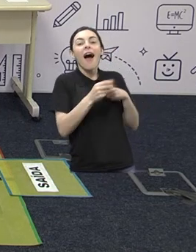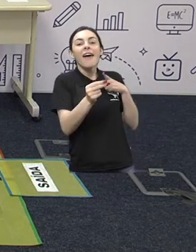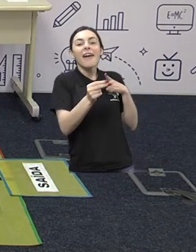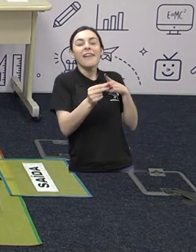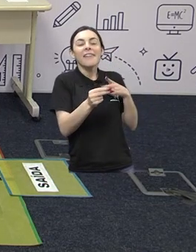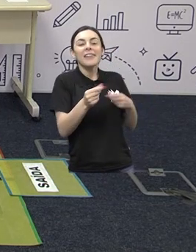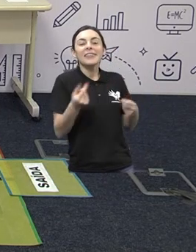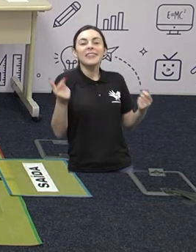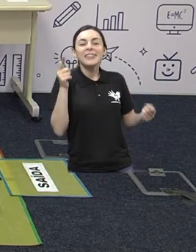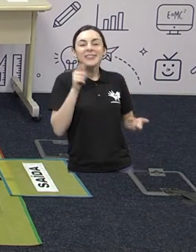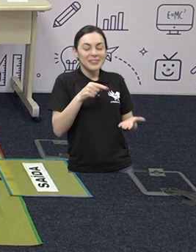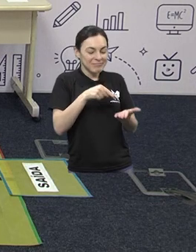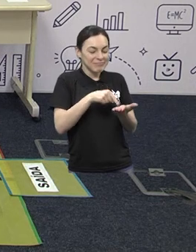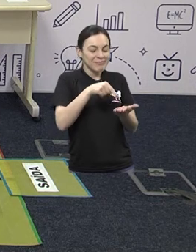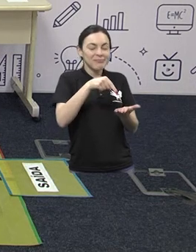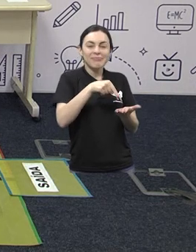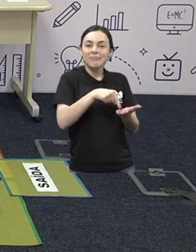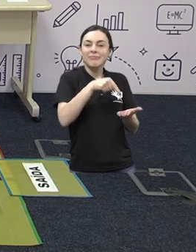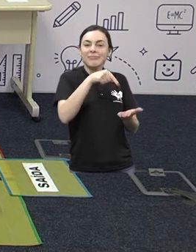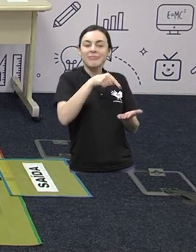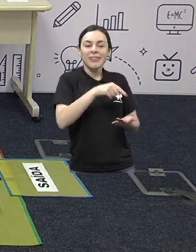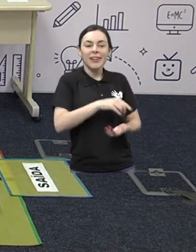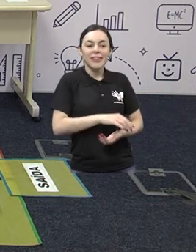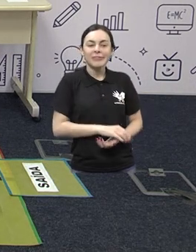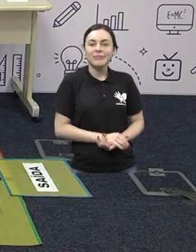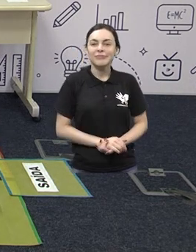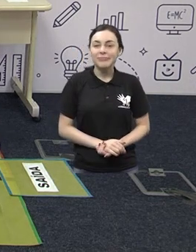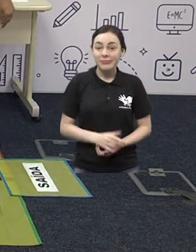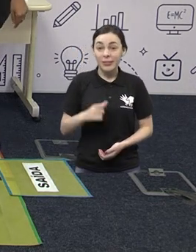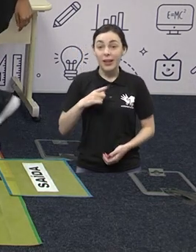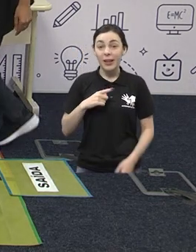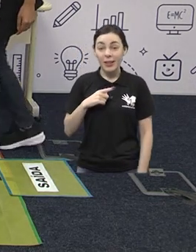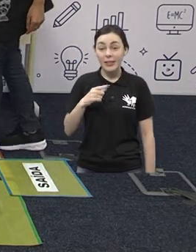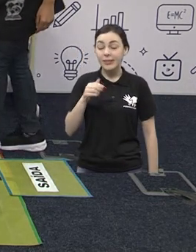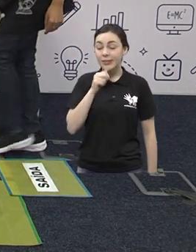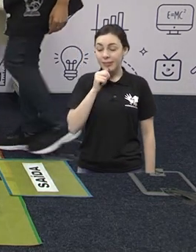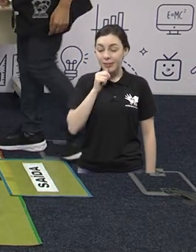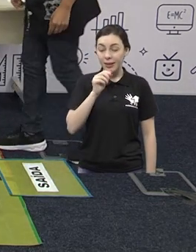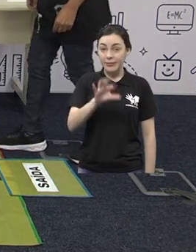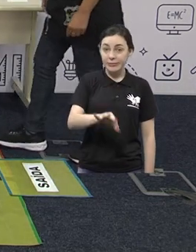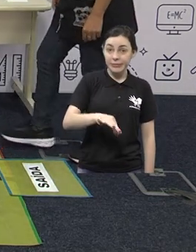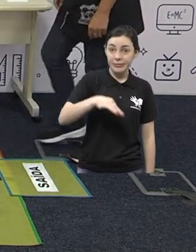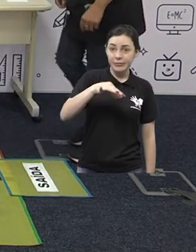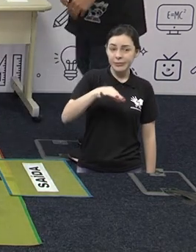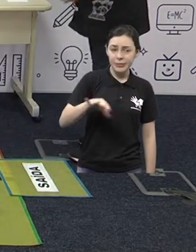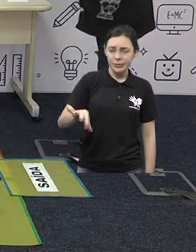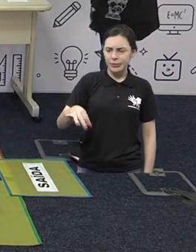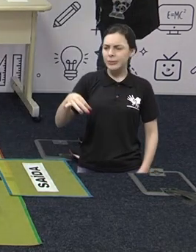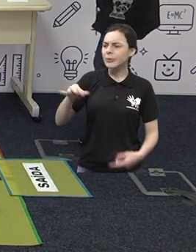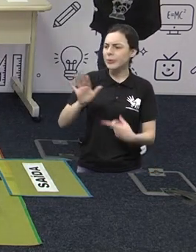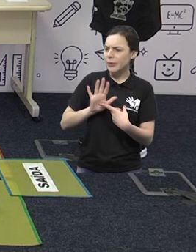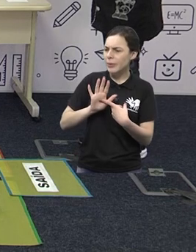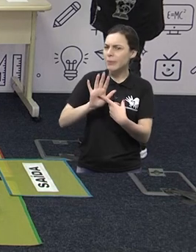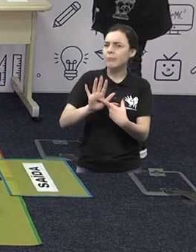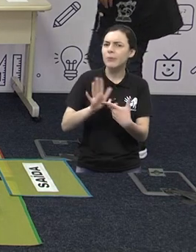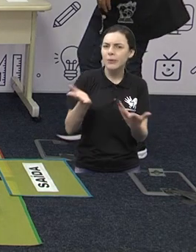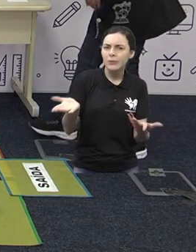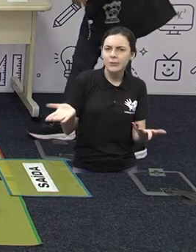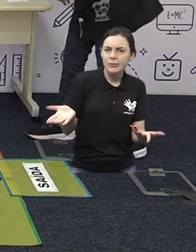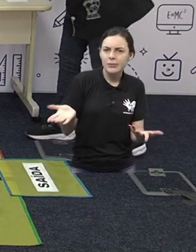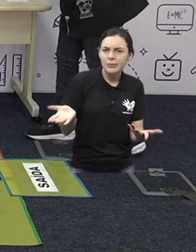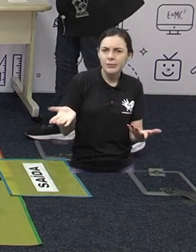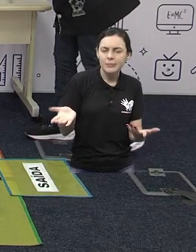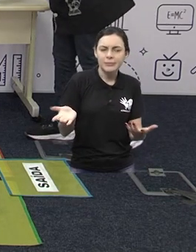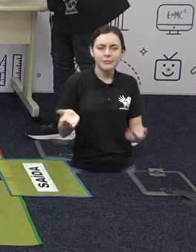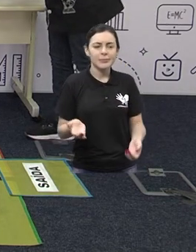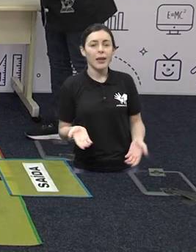Ganhou, porque cheguei. Ela andou duas casas. Duas casas. Isso mesmo. Sobrou mais duas fichas ali, é. Que era qual, professora Lu? Mostre lá